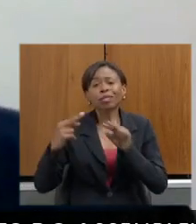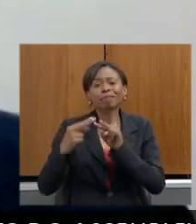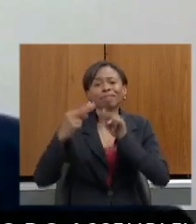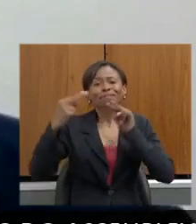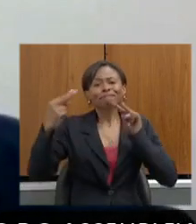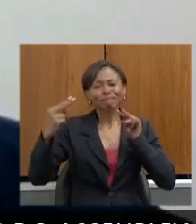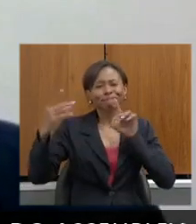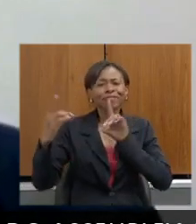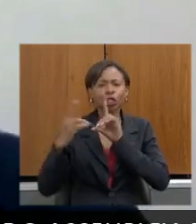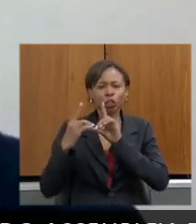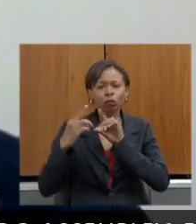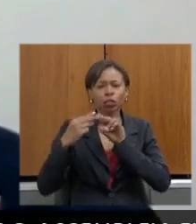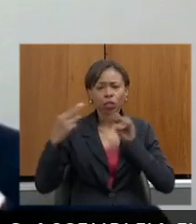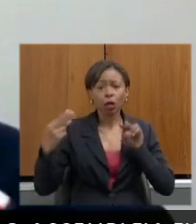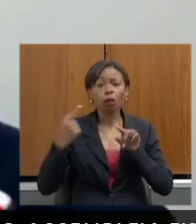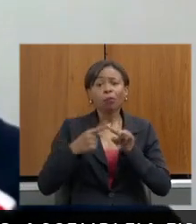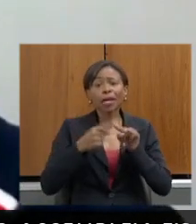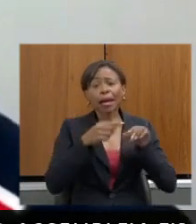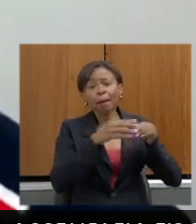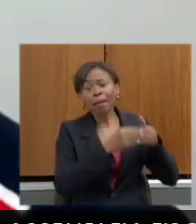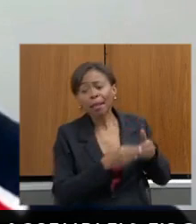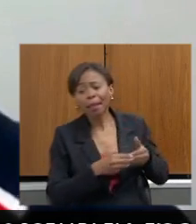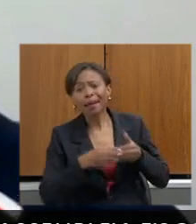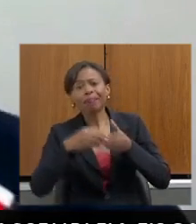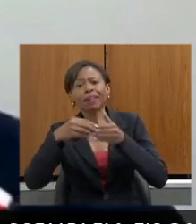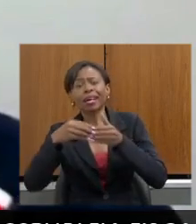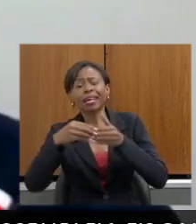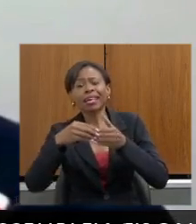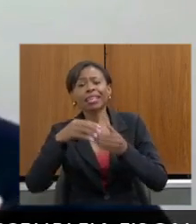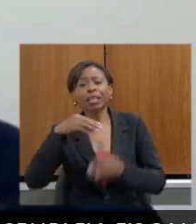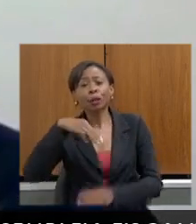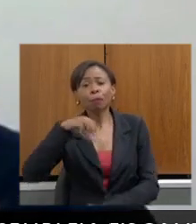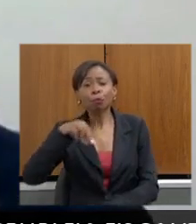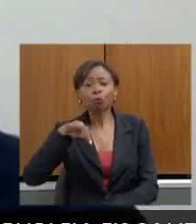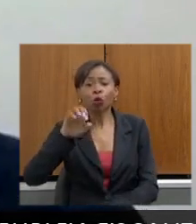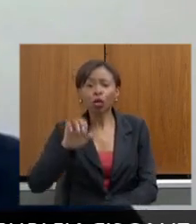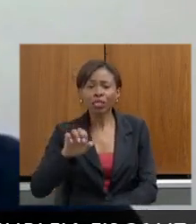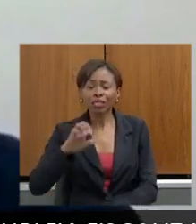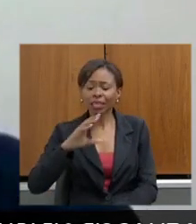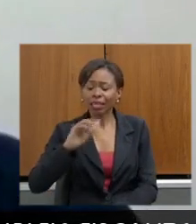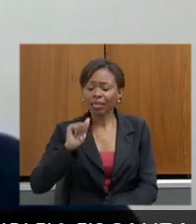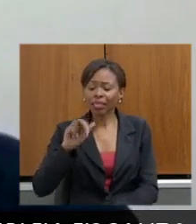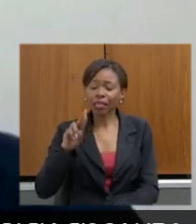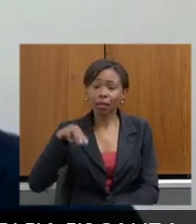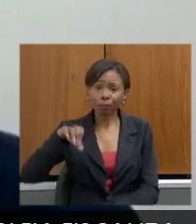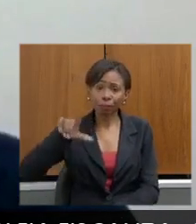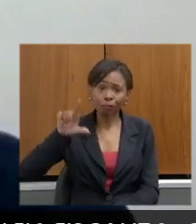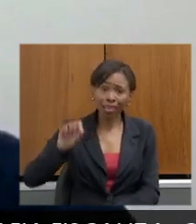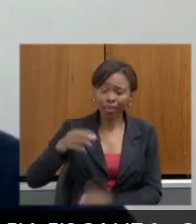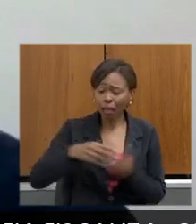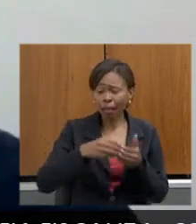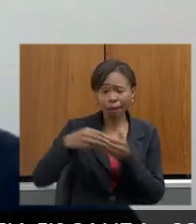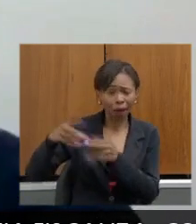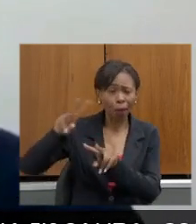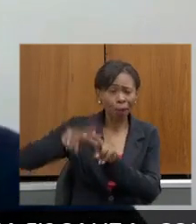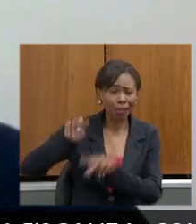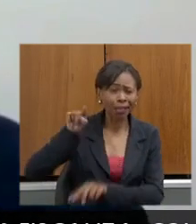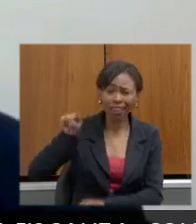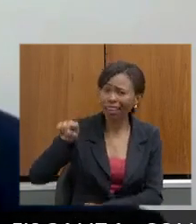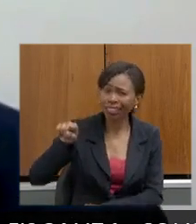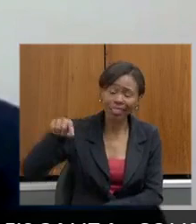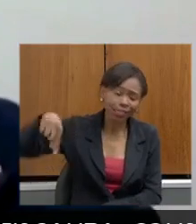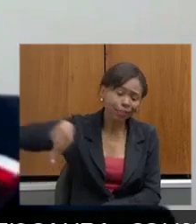invés de levarem Monte Carmelo e tá tendo que levar em Patos Patrocínio que era ver a regional e o plantão digital